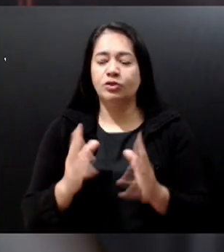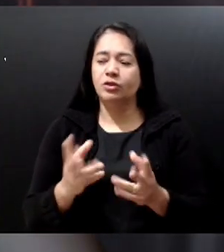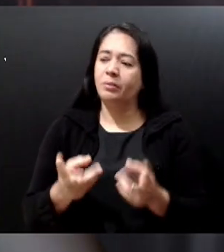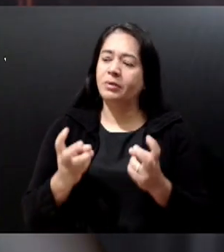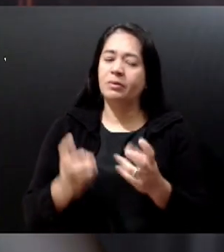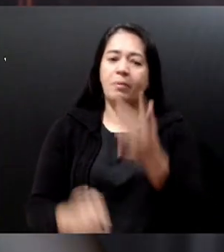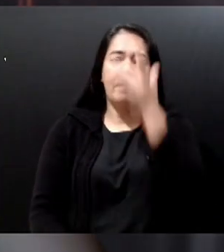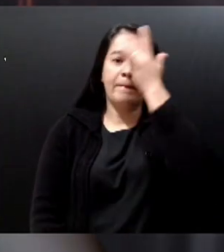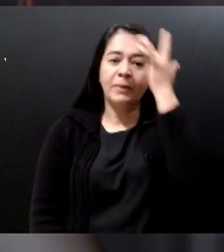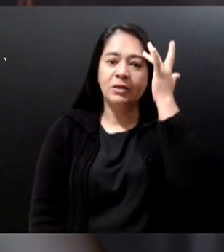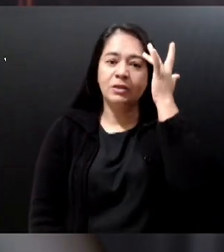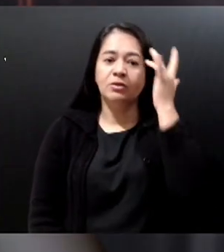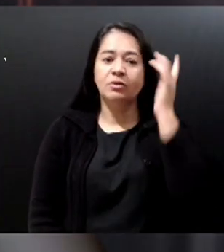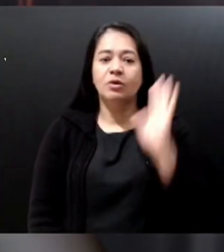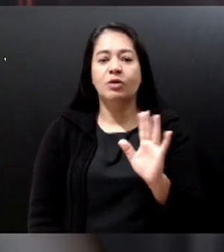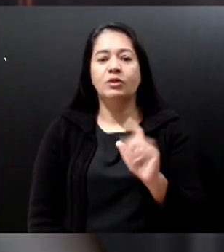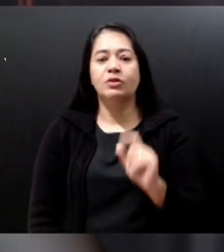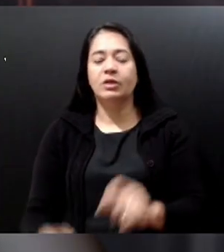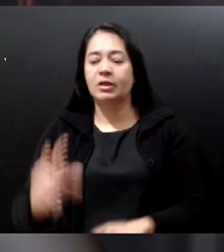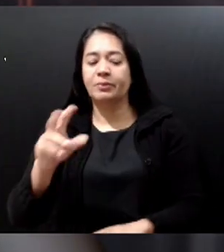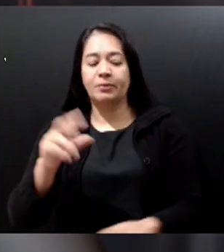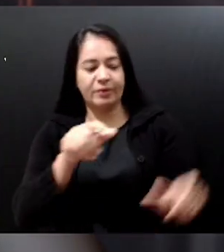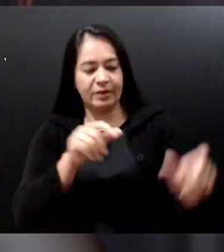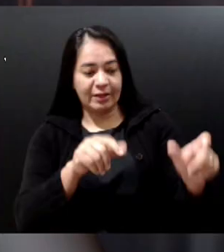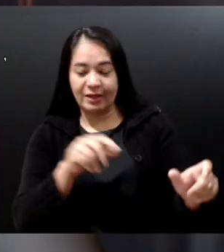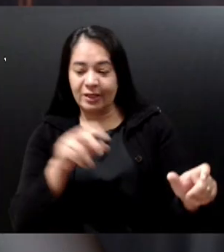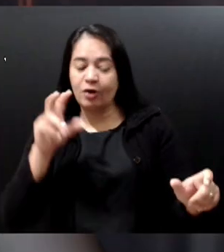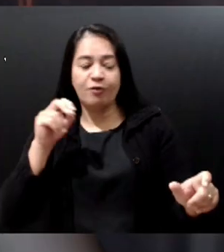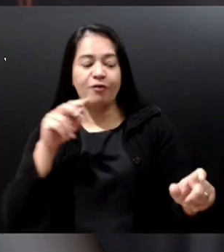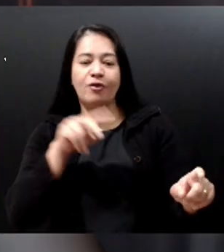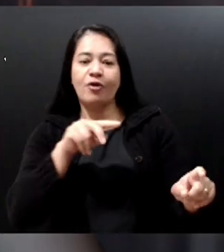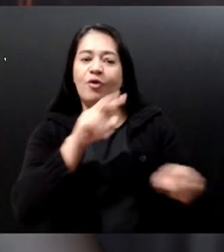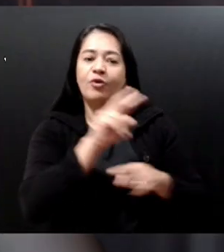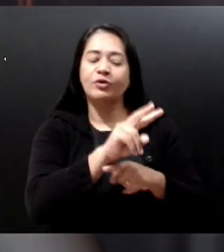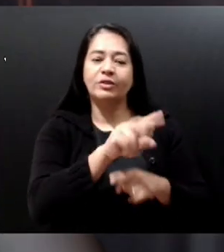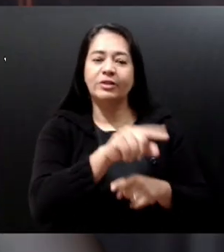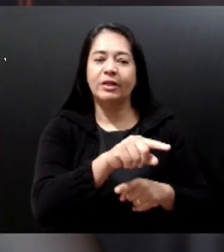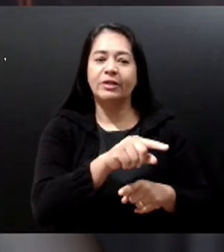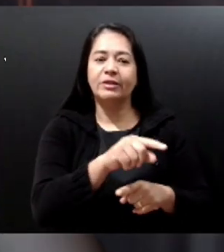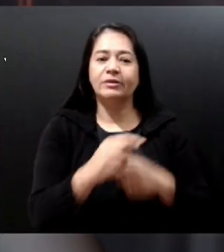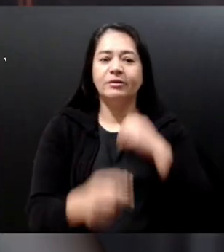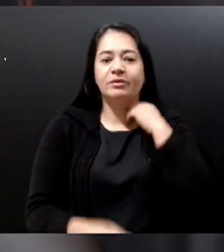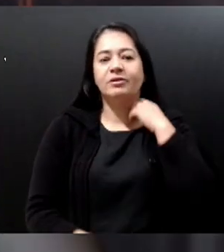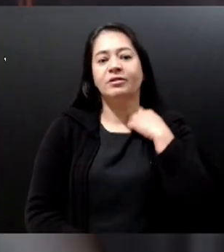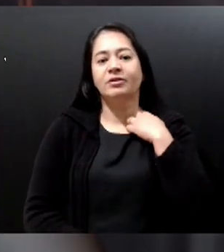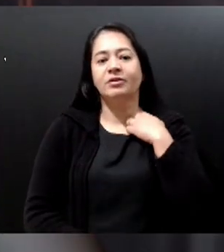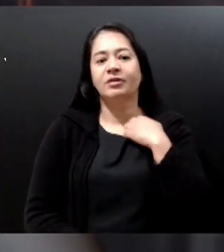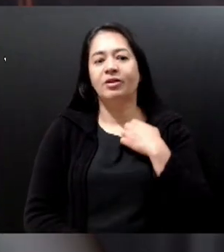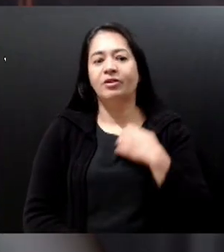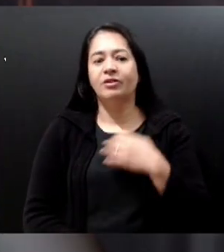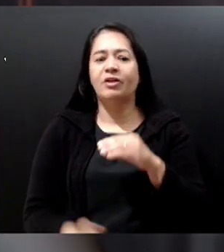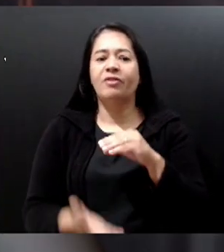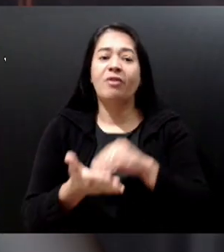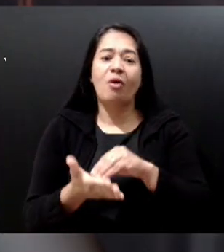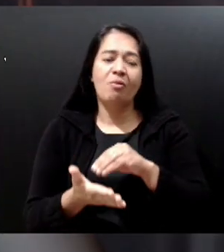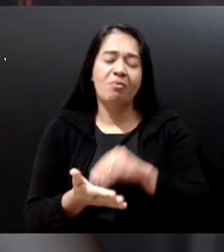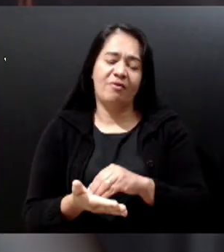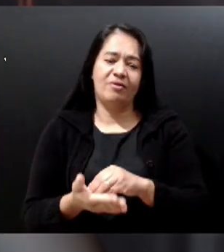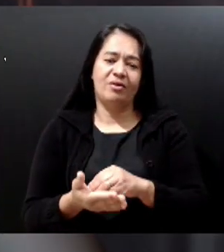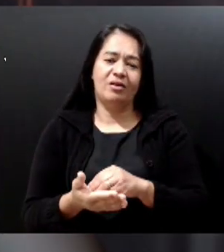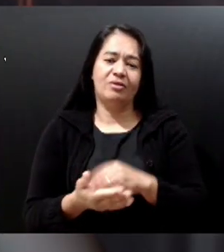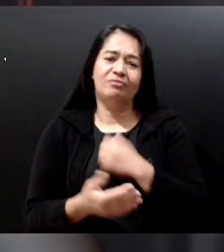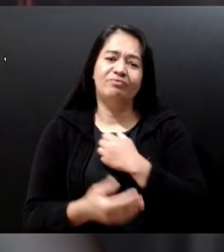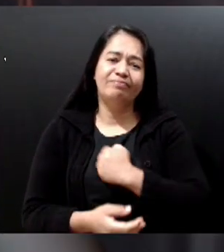criadas pelos avós, e aquilo que elas trazem é assim: "Bom, ficou uma falta", né, nesse caso que eu